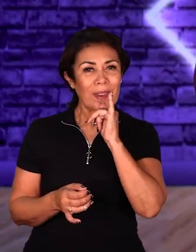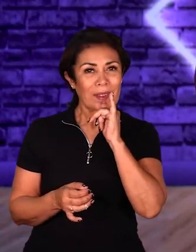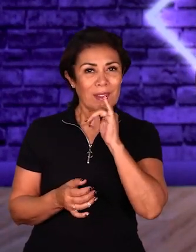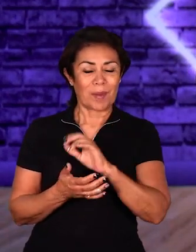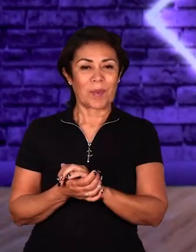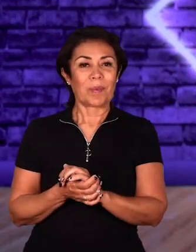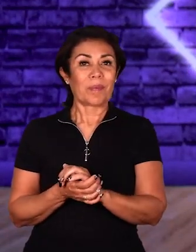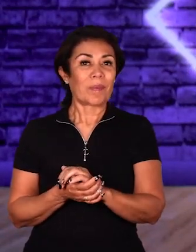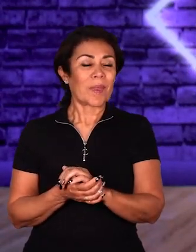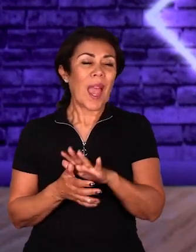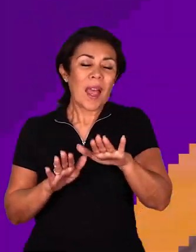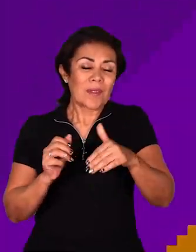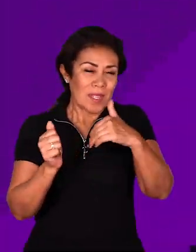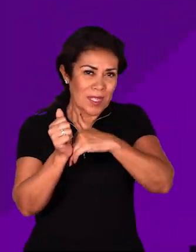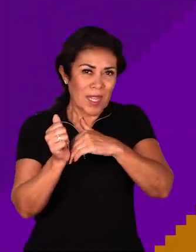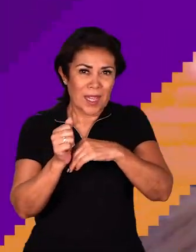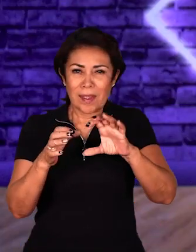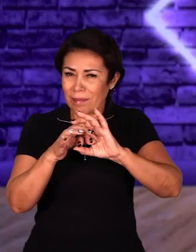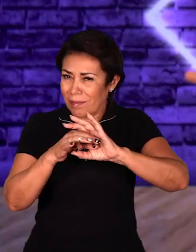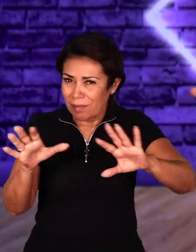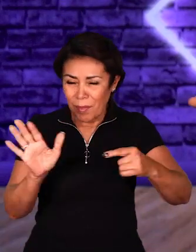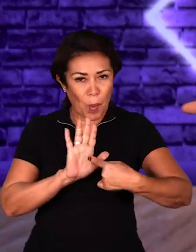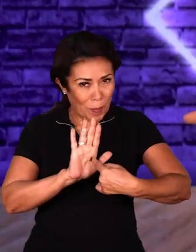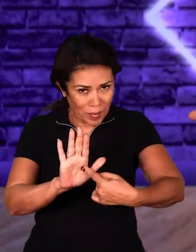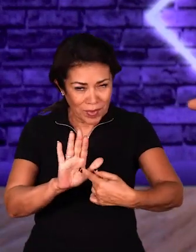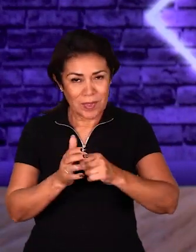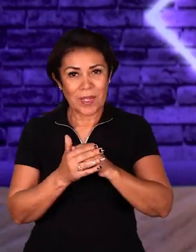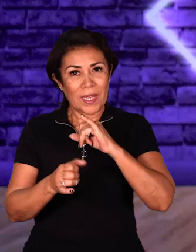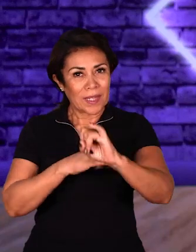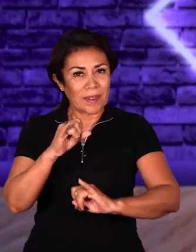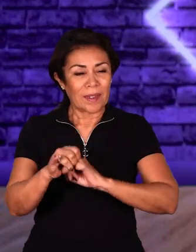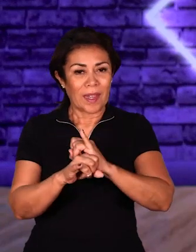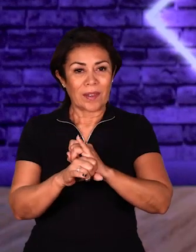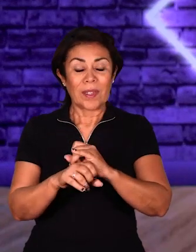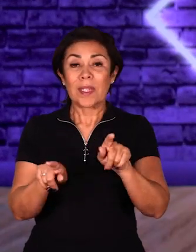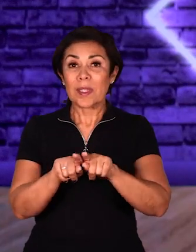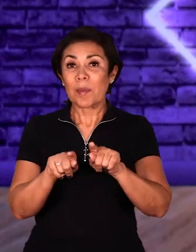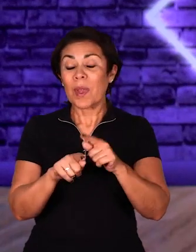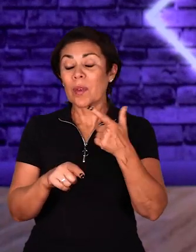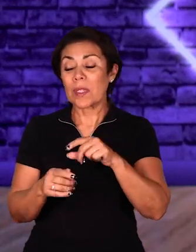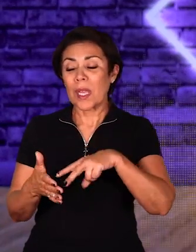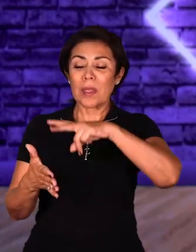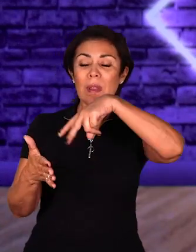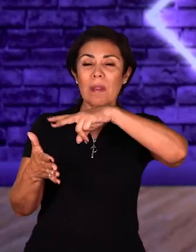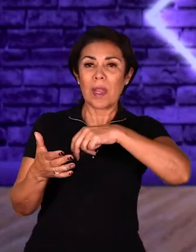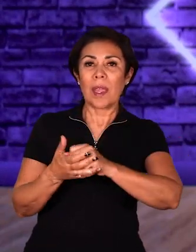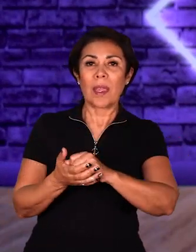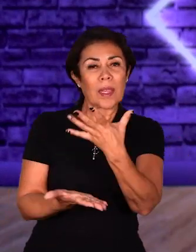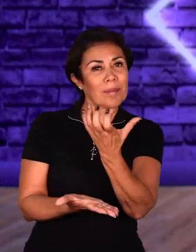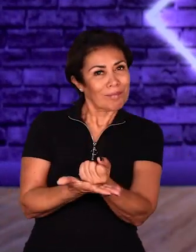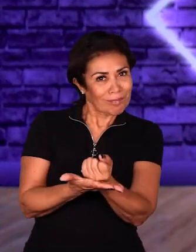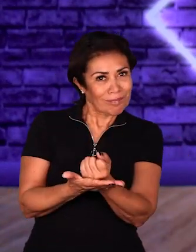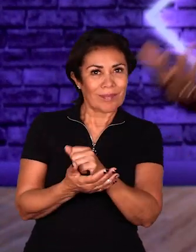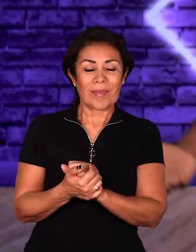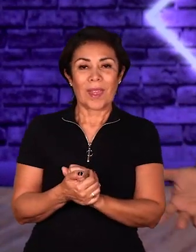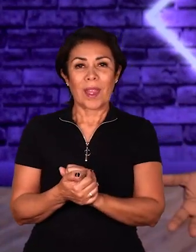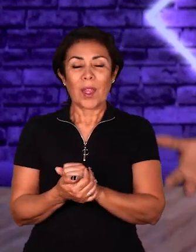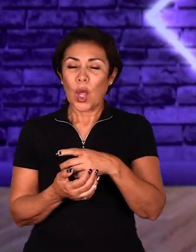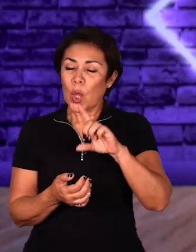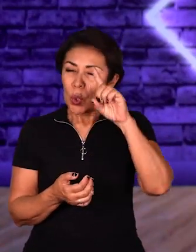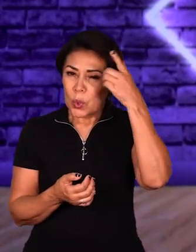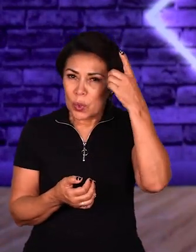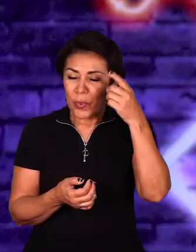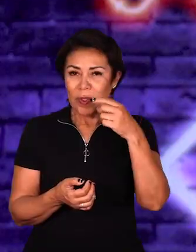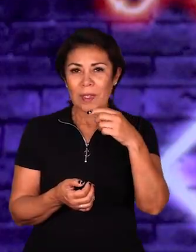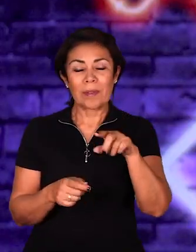estes são exemplos de software livres. Os códigos costumam ser mantidos abertos na internet em plataformas como o GitHub, onde podemos ler o código